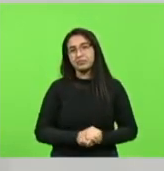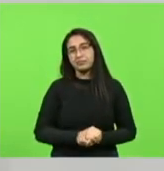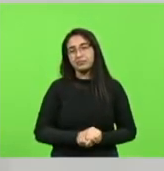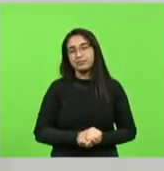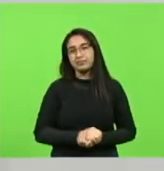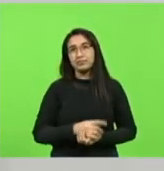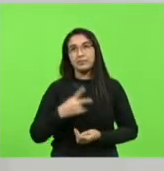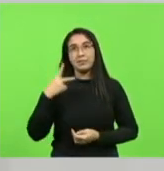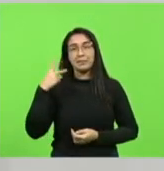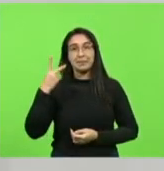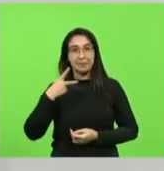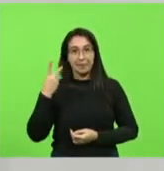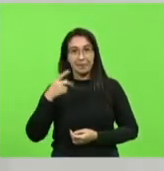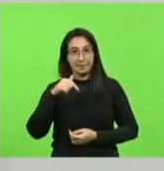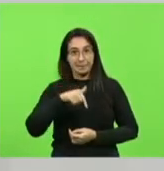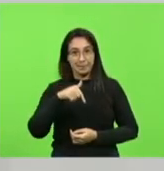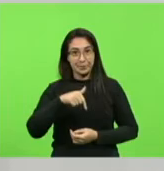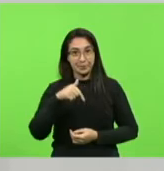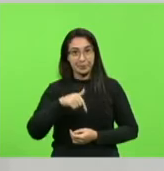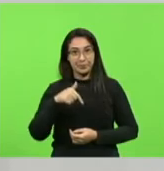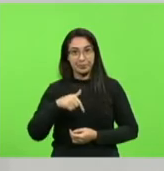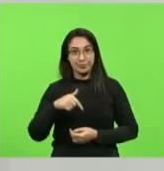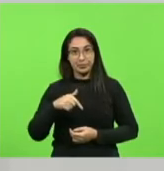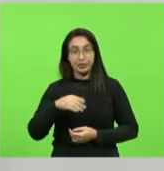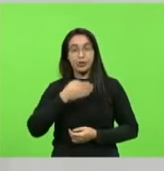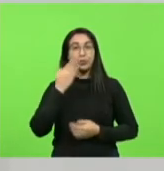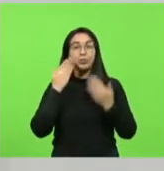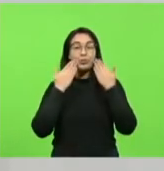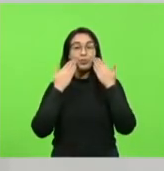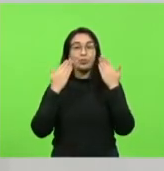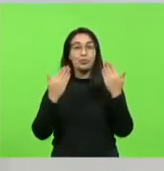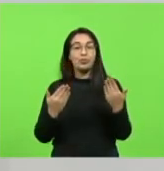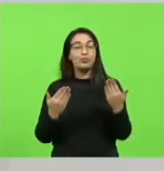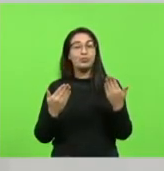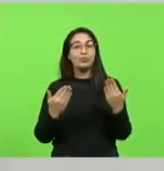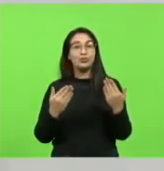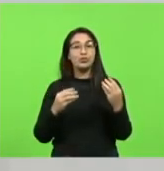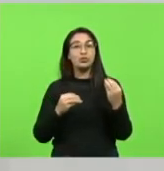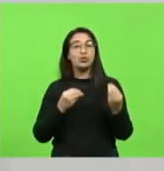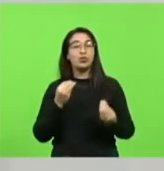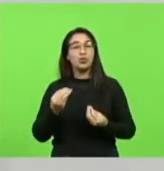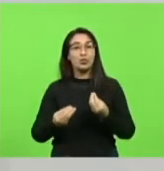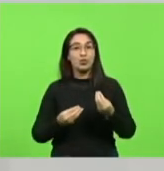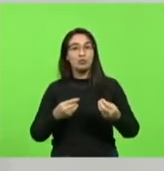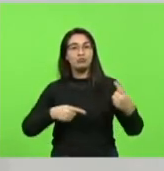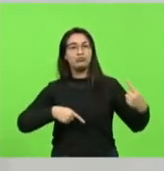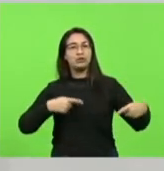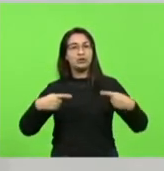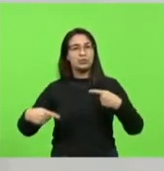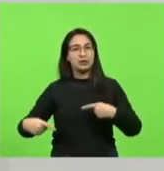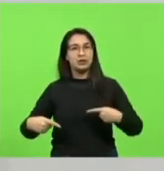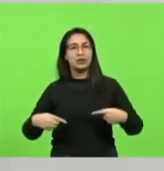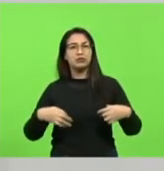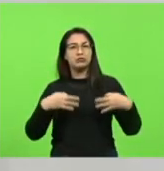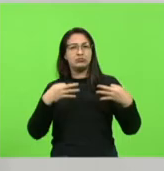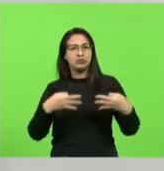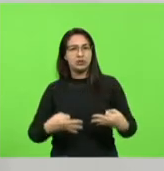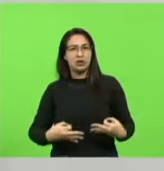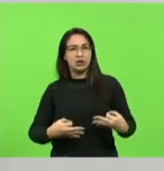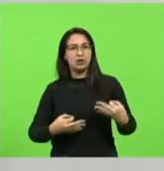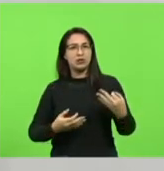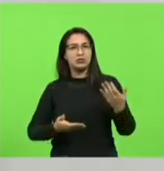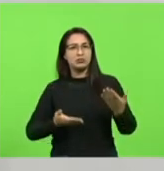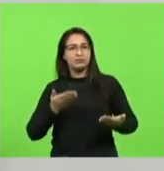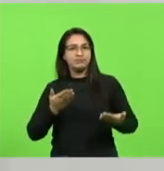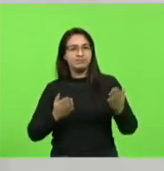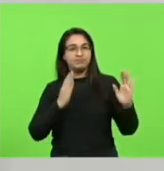parlamento demonstrou a sua grandeza, debatendo, ponderando,